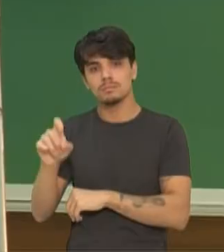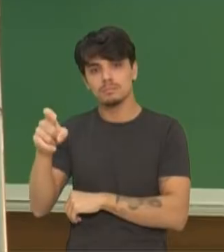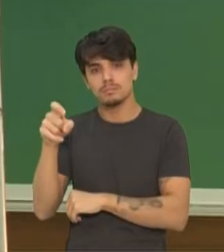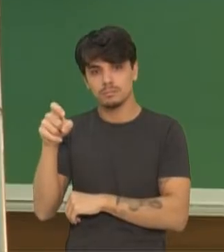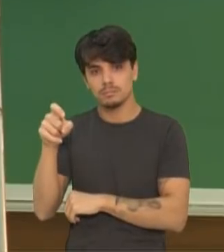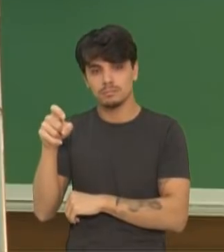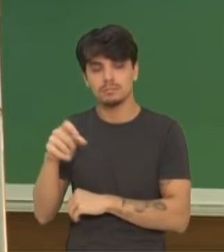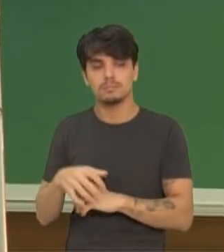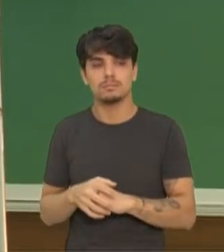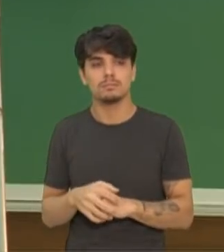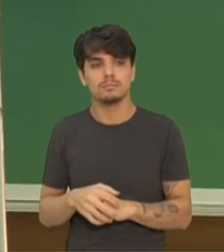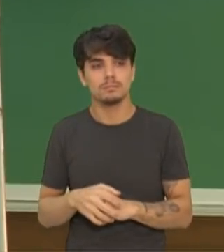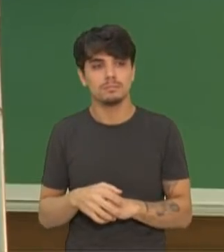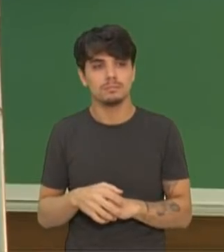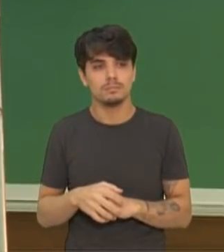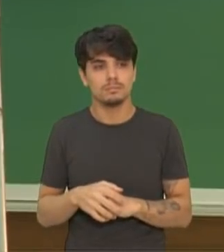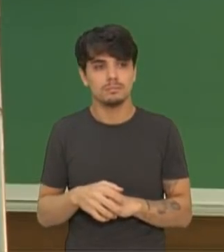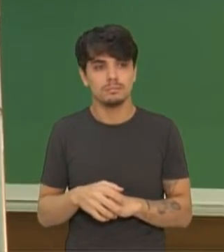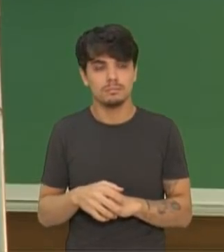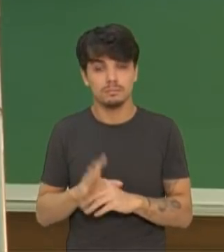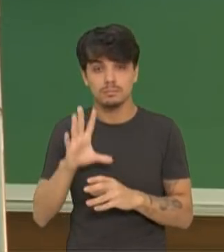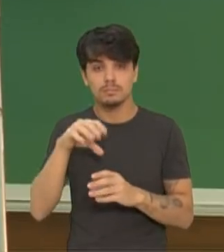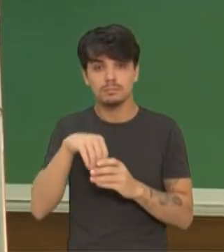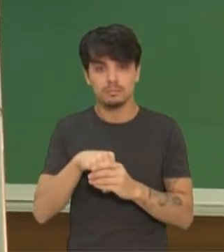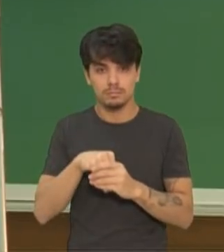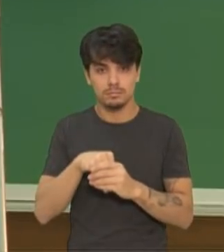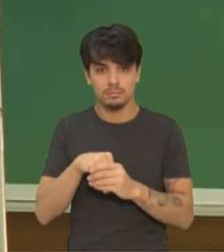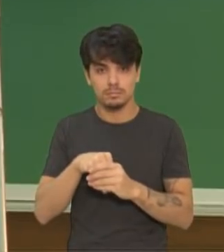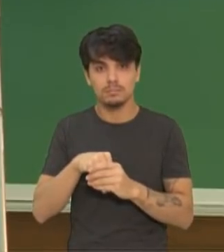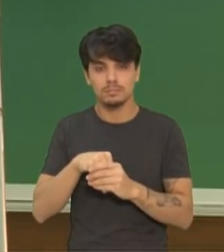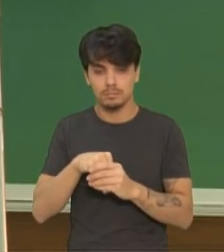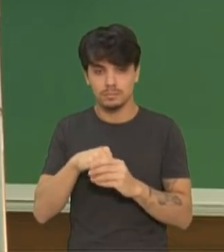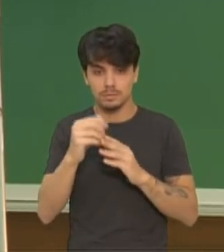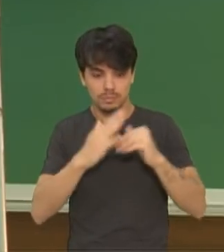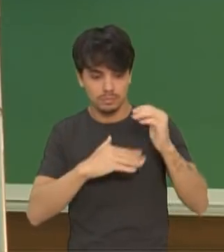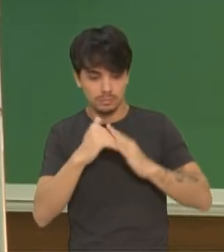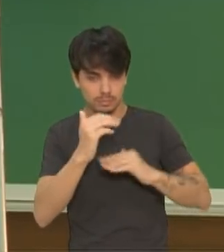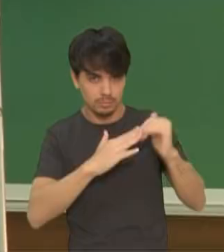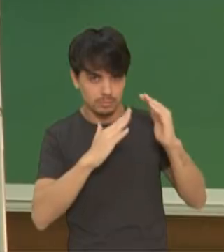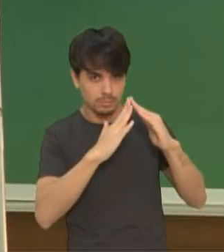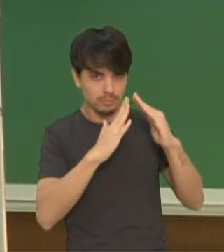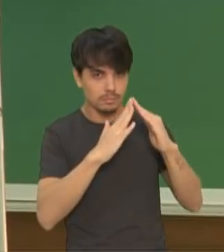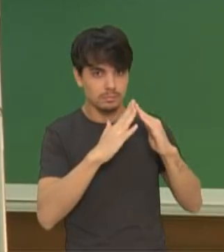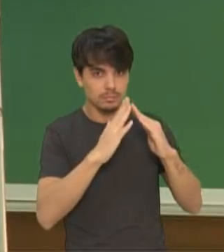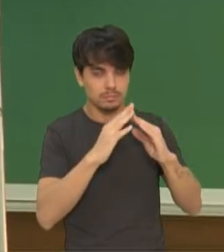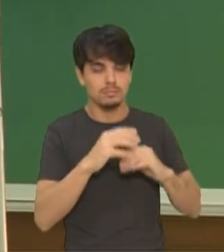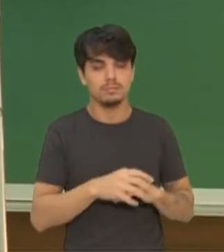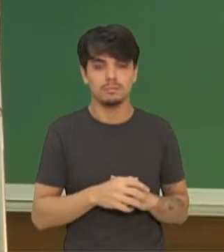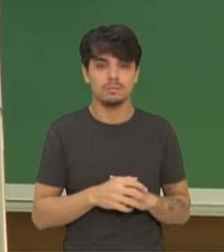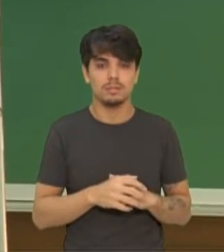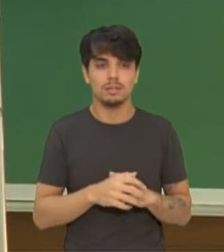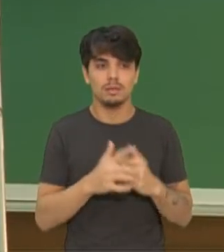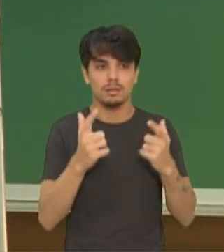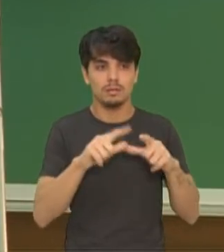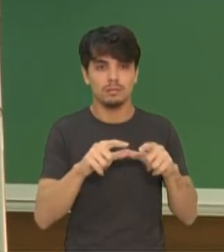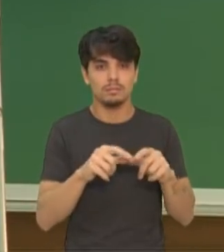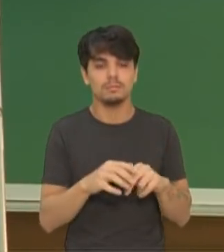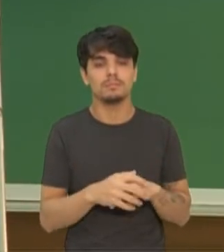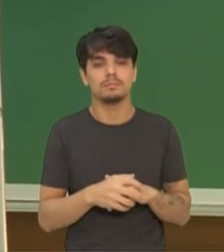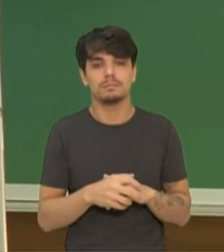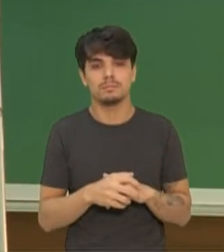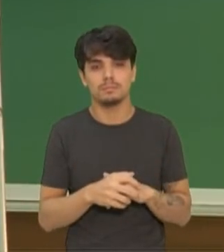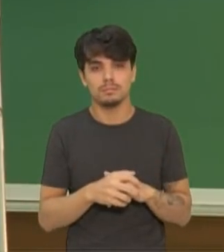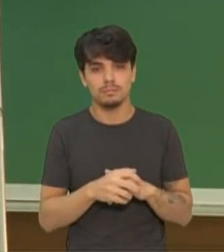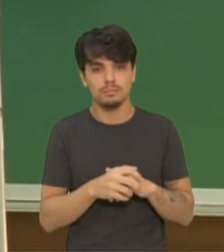x. Dentro desse terreno, foi construída uma casa, uma residência, aonde nós temos o